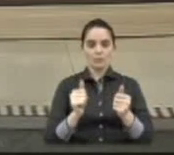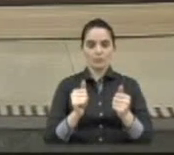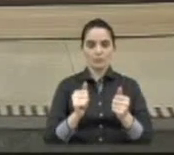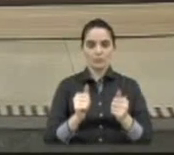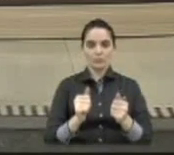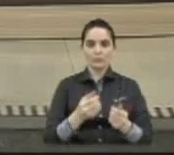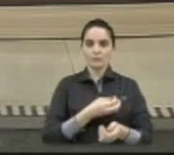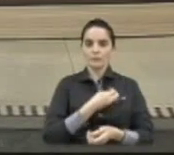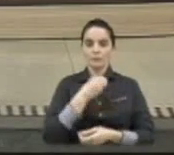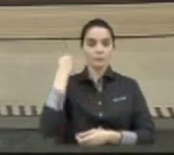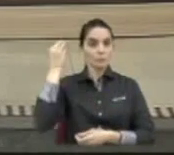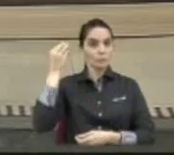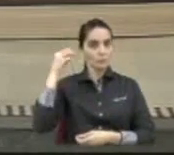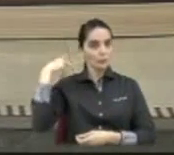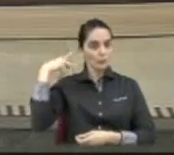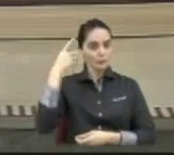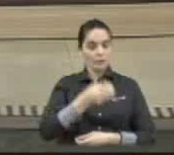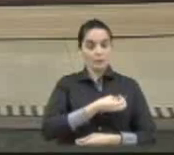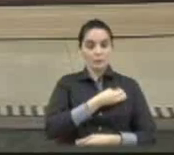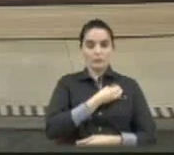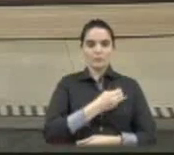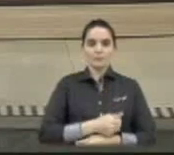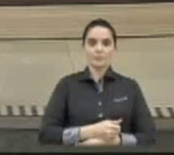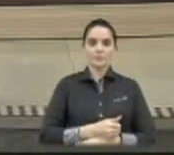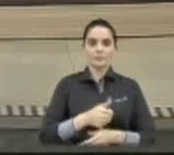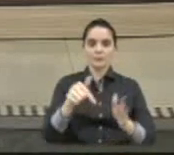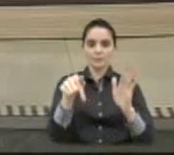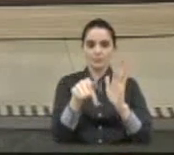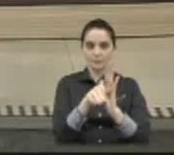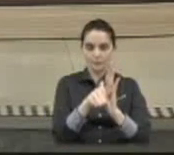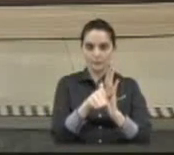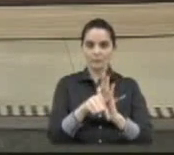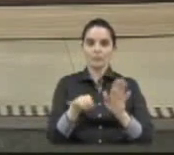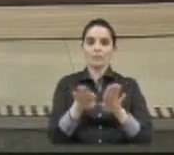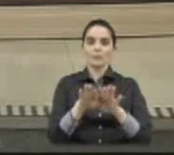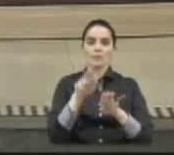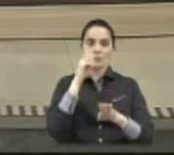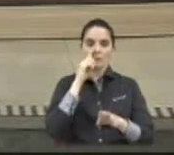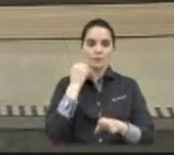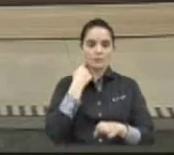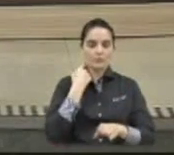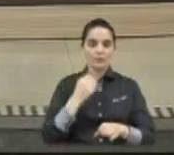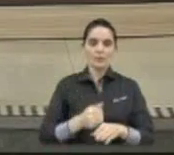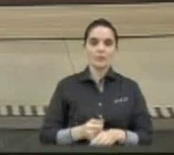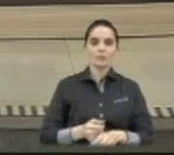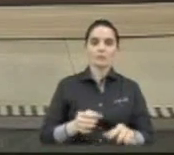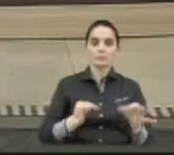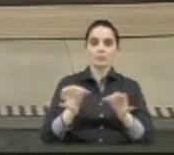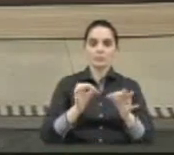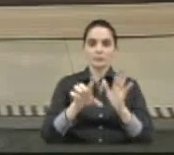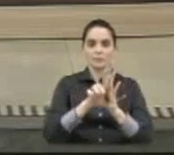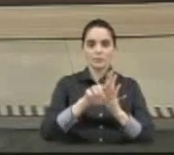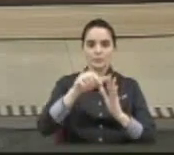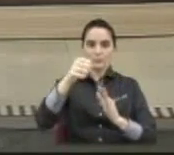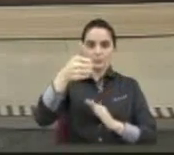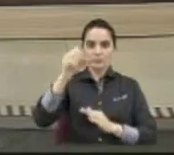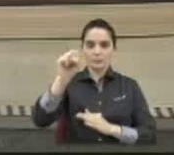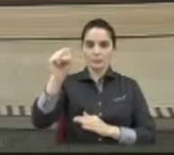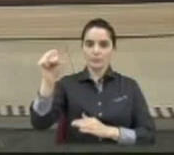presentes no plenário. É, o item sétimo também é de autoria do nobre vereador. Item sétimo, projeto de